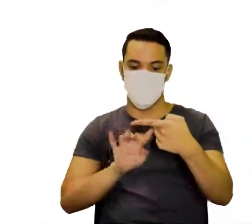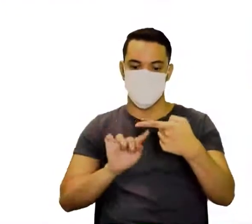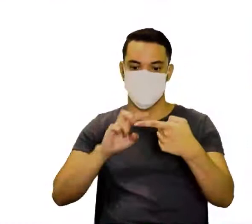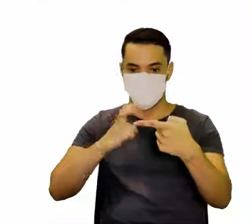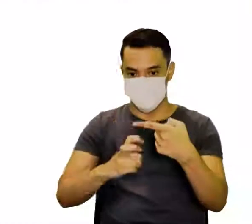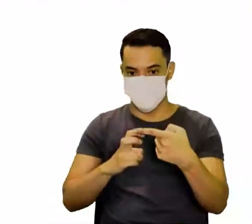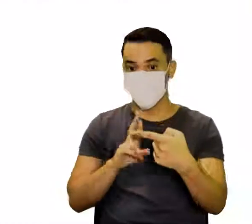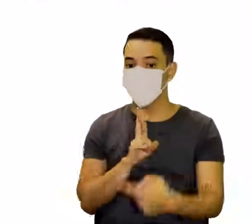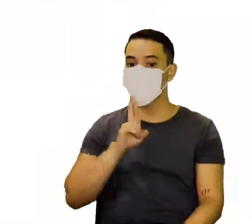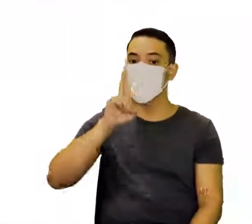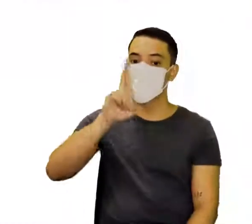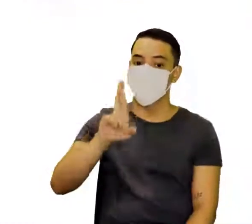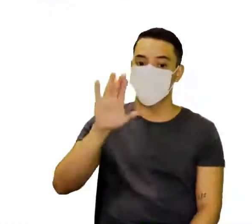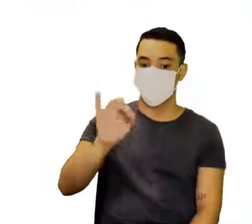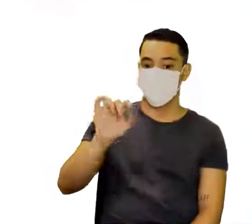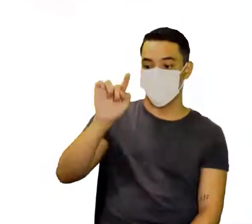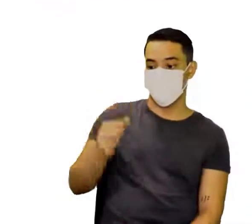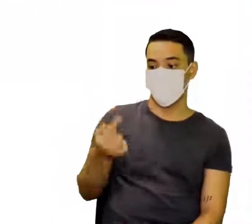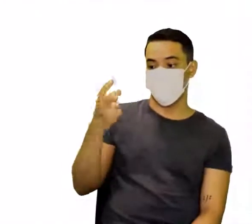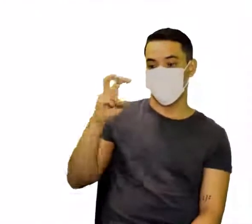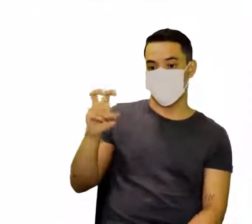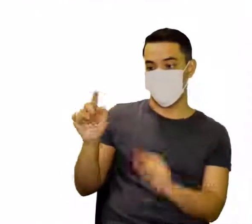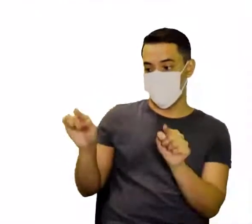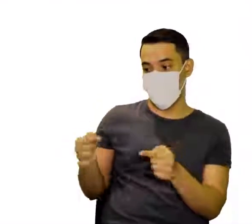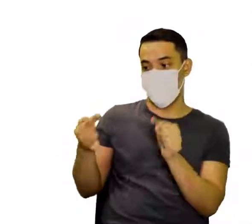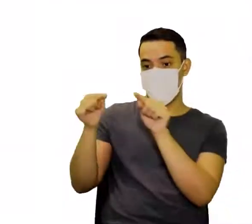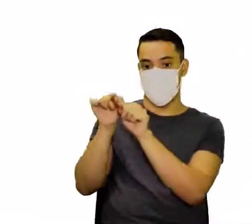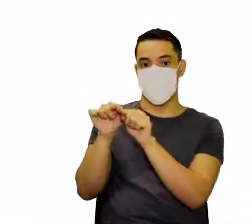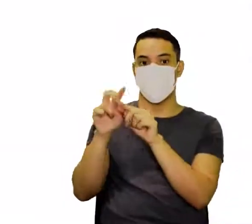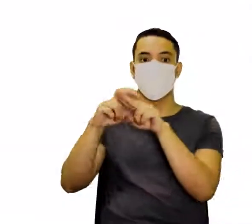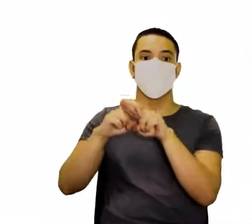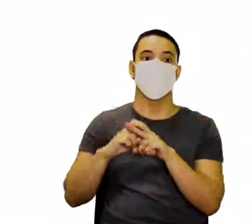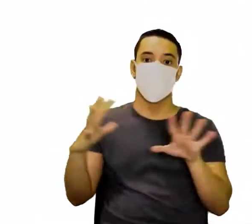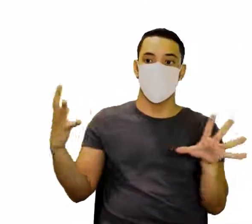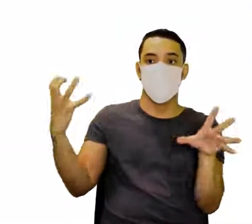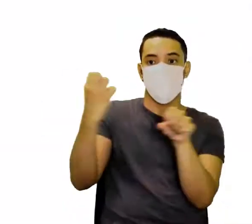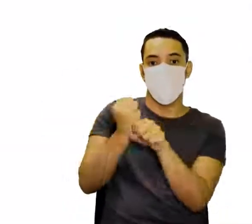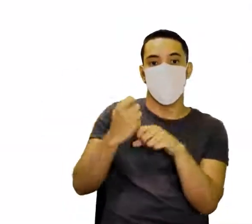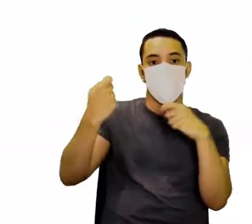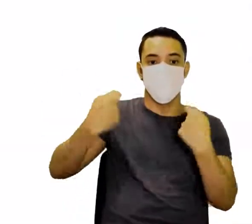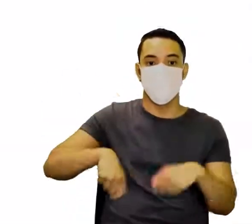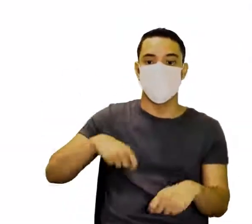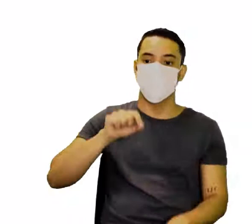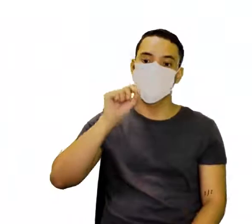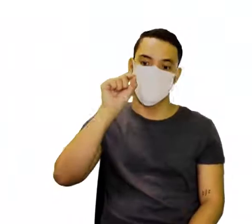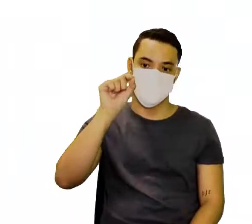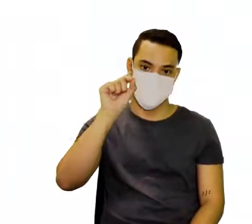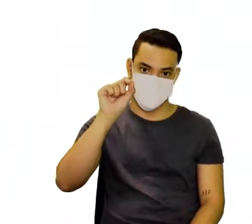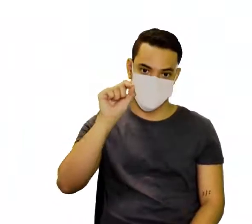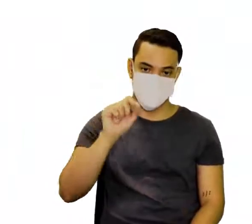0,5, ok? Logo, para eu calcular essa corrente aí, o que que eu vou precisar?